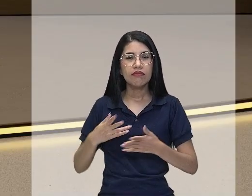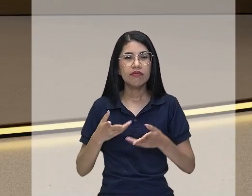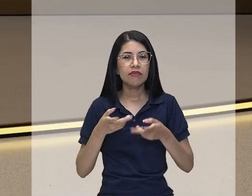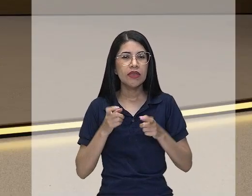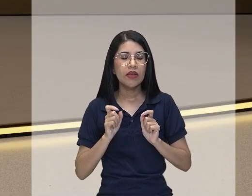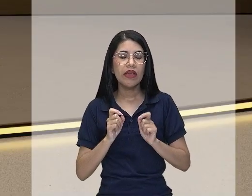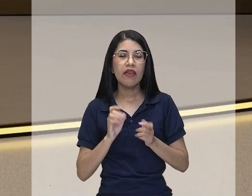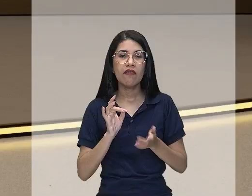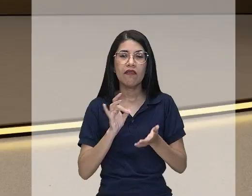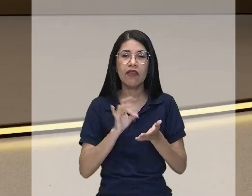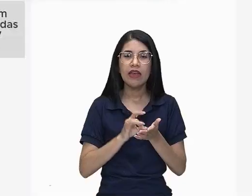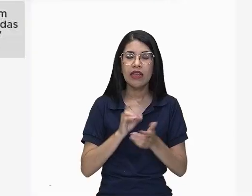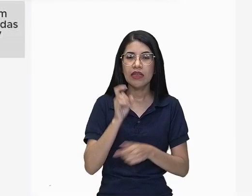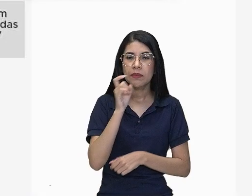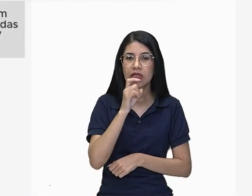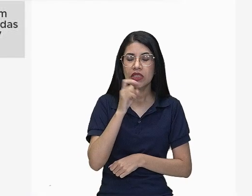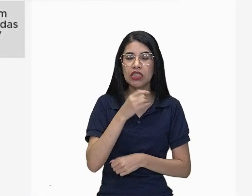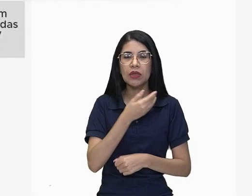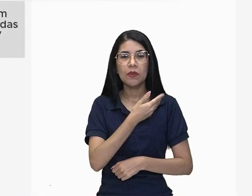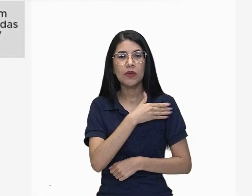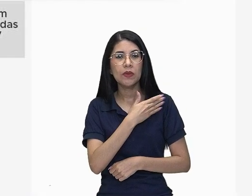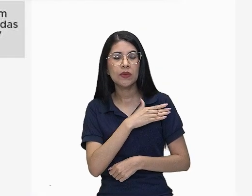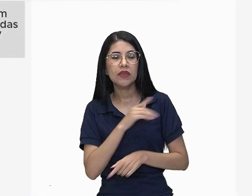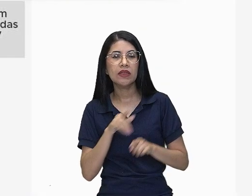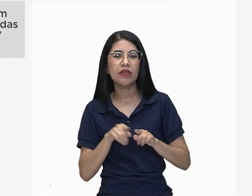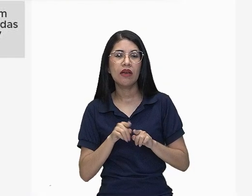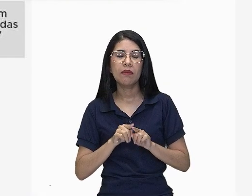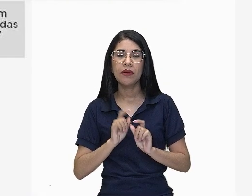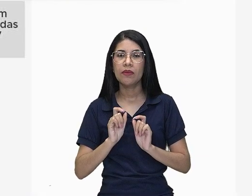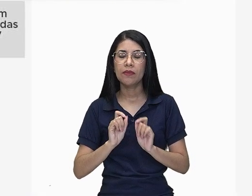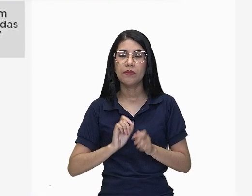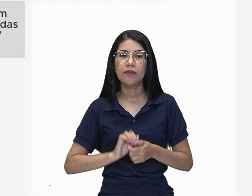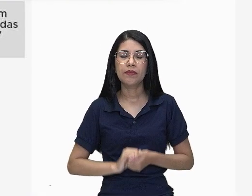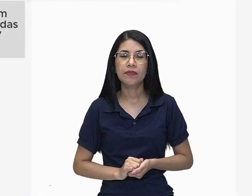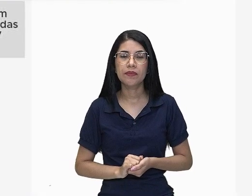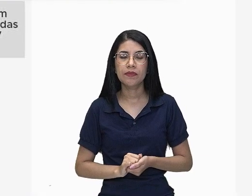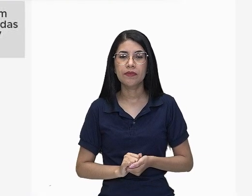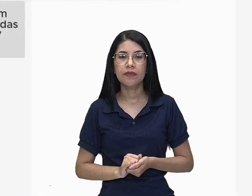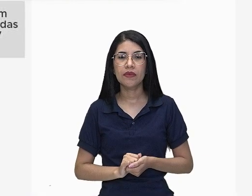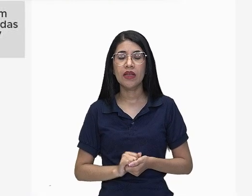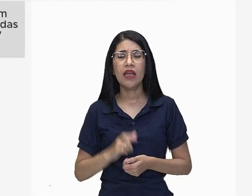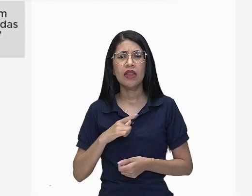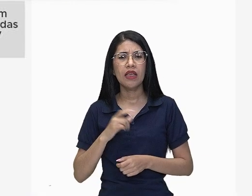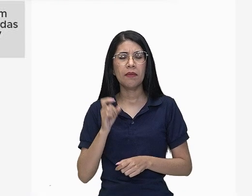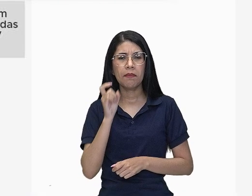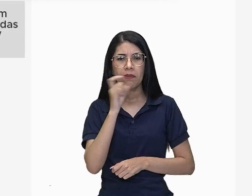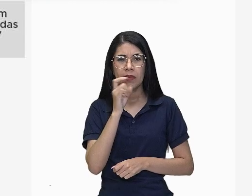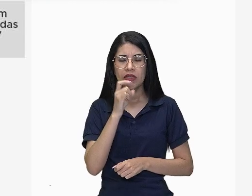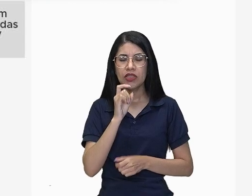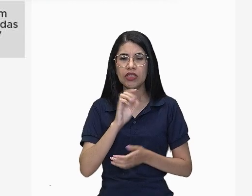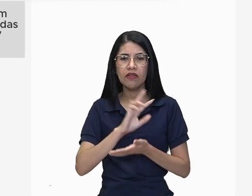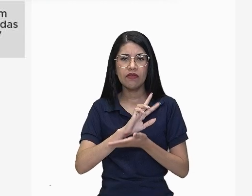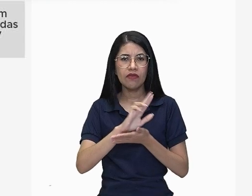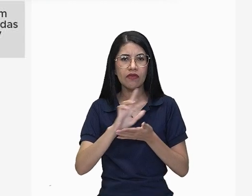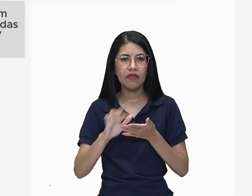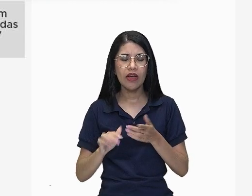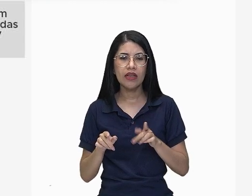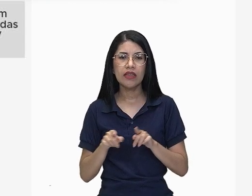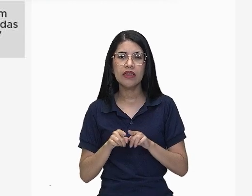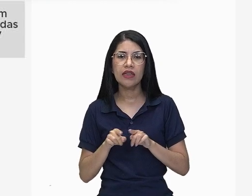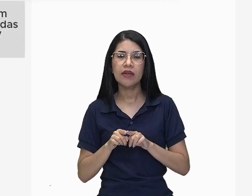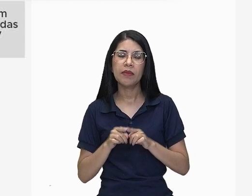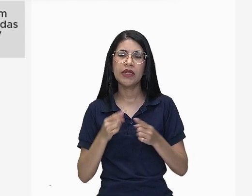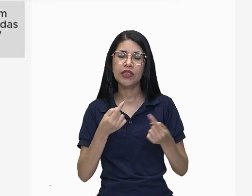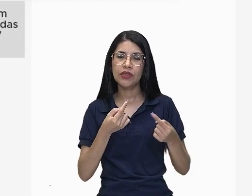mitos, preconceitos, né? Dê uma olhada. Nós temos aí, claro, mitos, preconceitos e evidência científica,